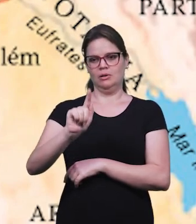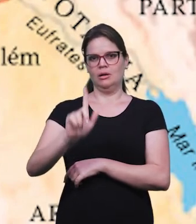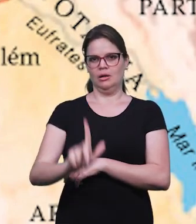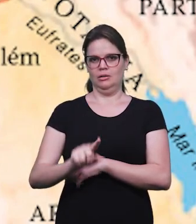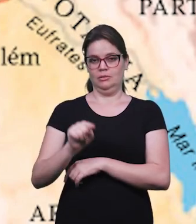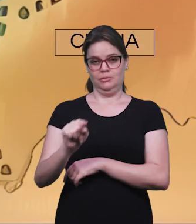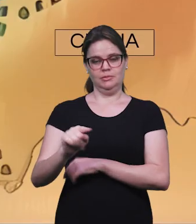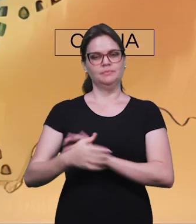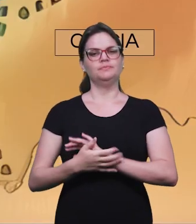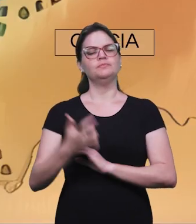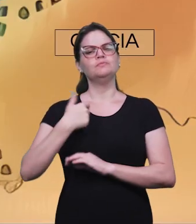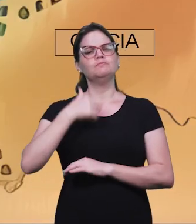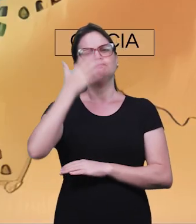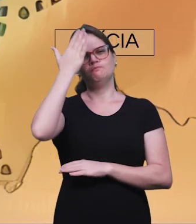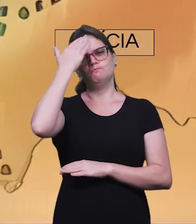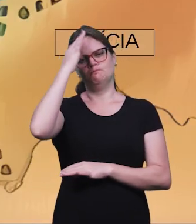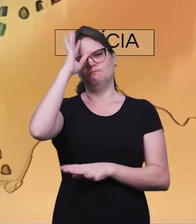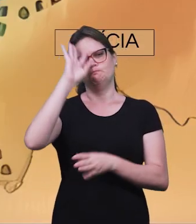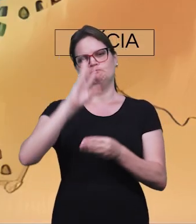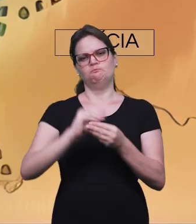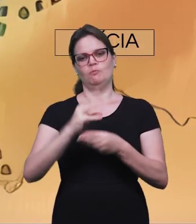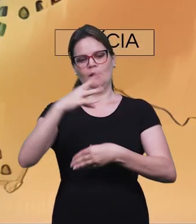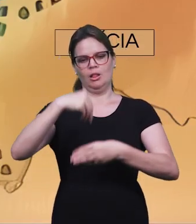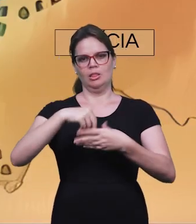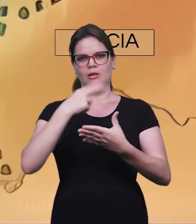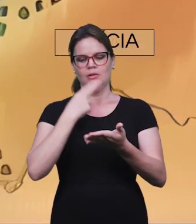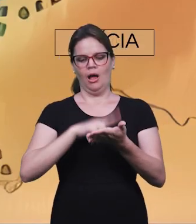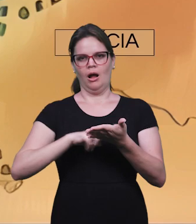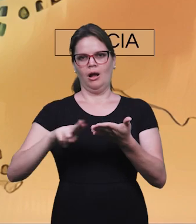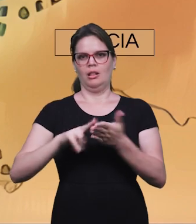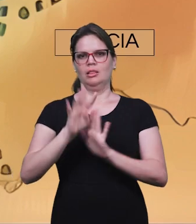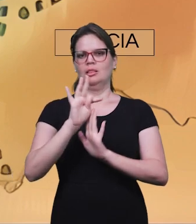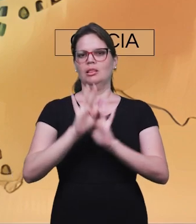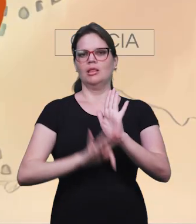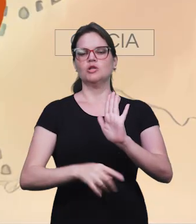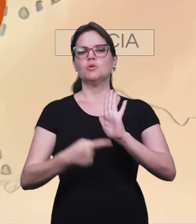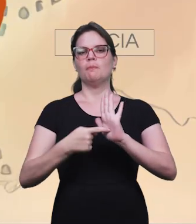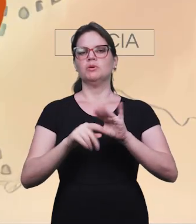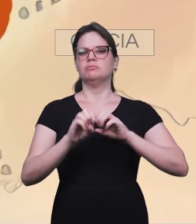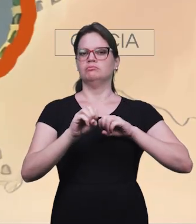ela tem ensinamentos muito profundos,